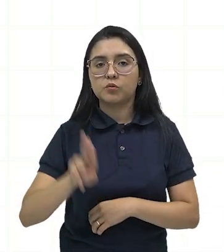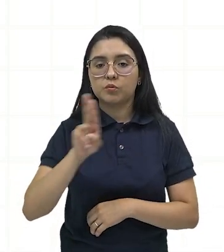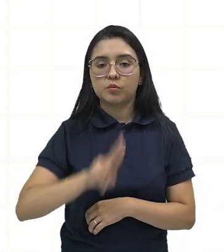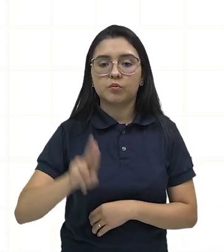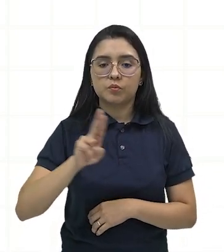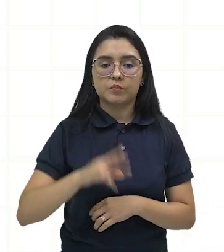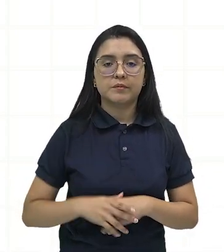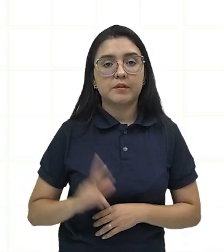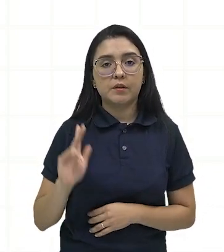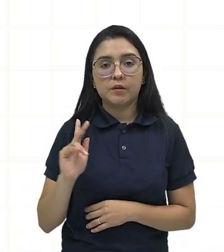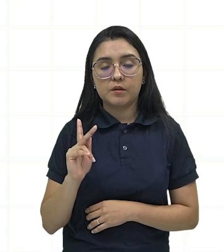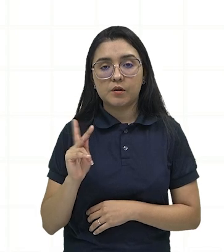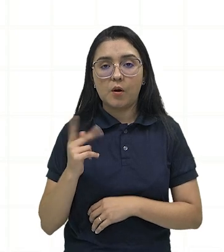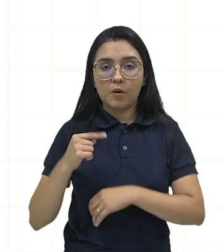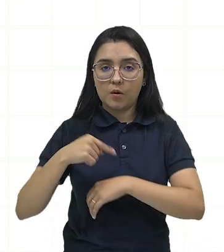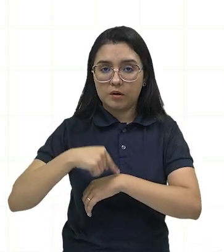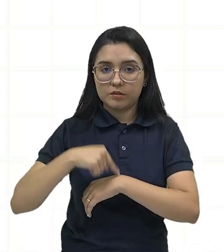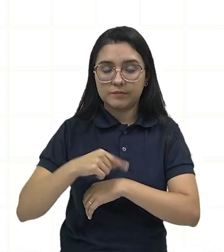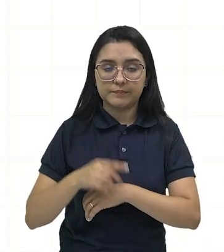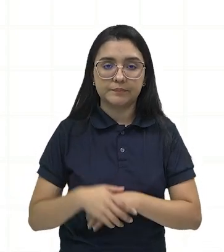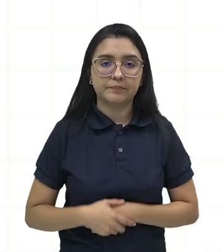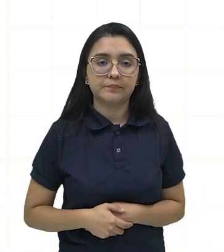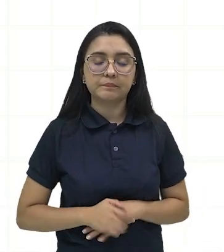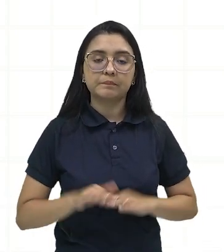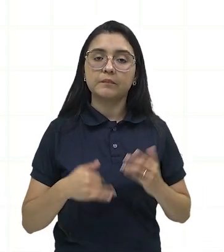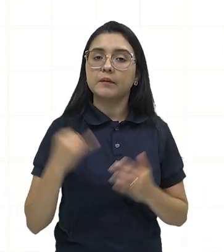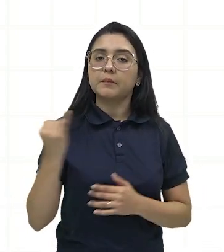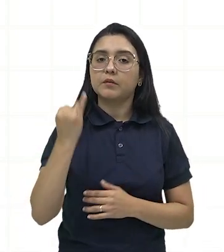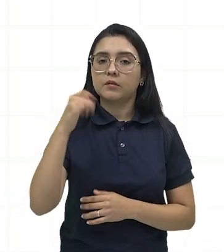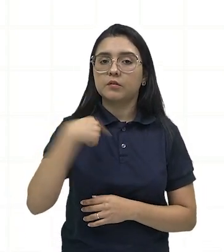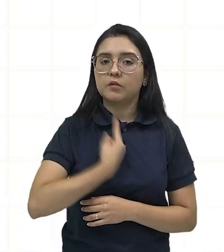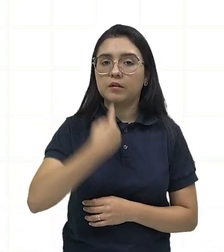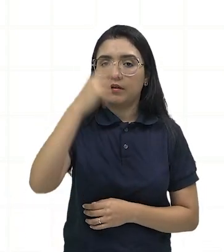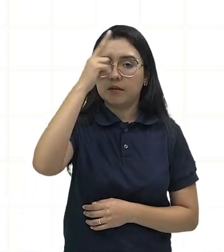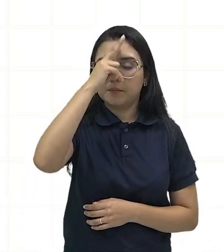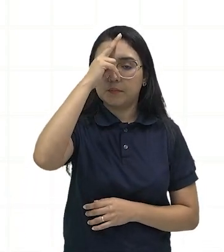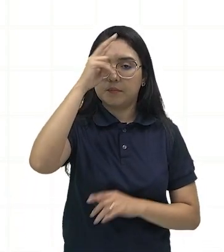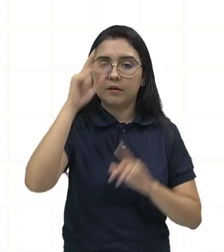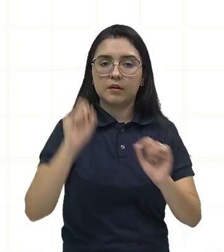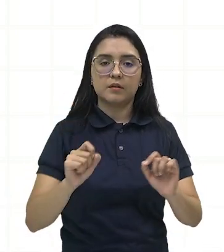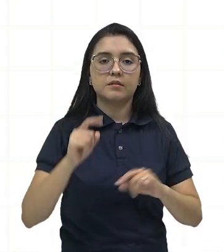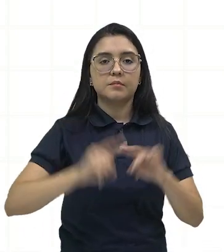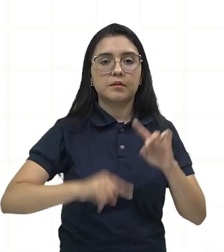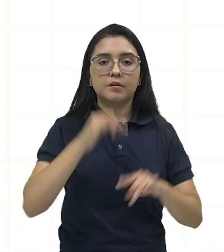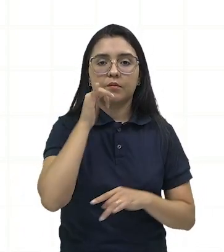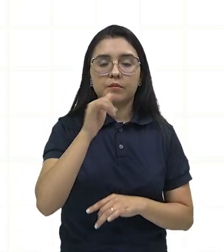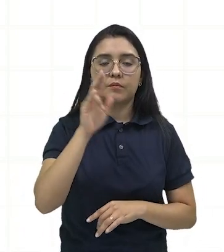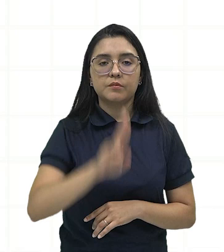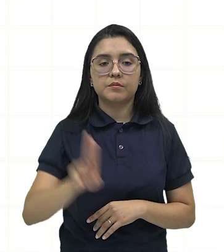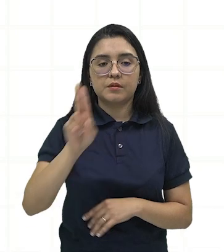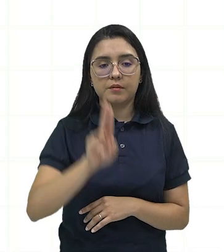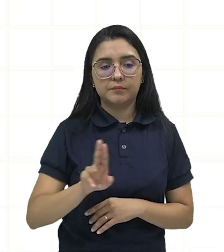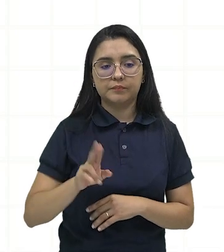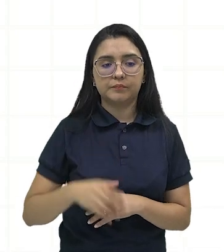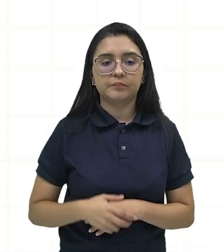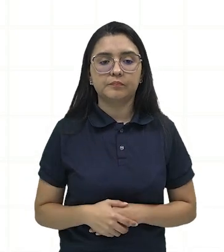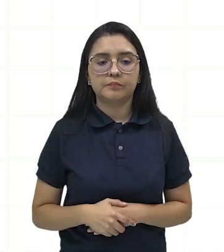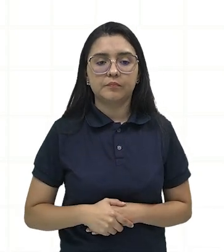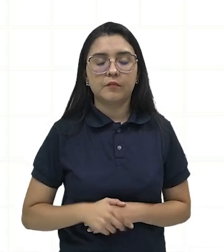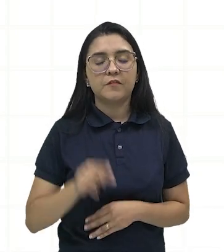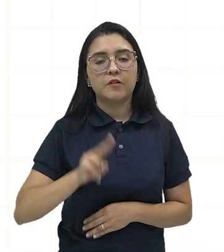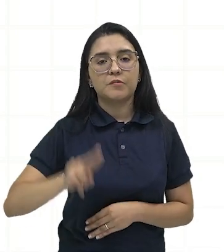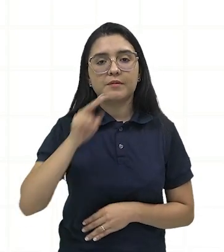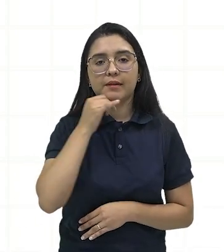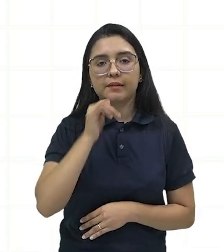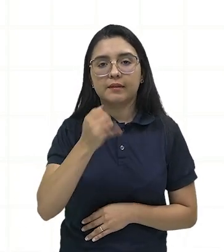em horas, tá? É importante a gente lembrar aí que esse equipamento ele vai ser utilizado, vai